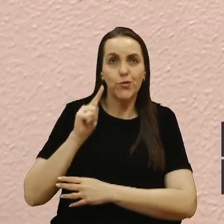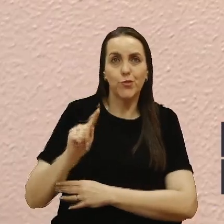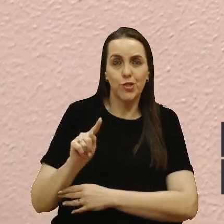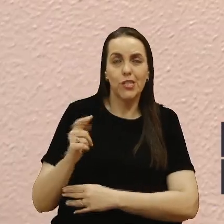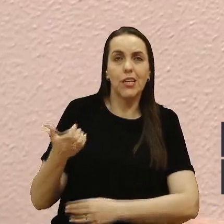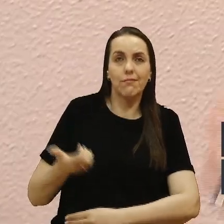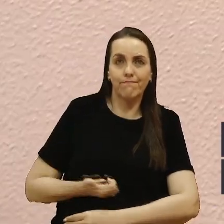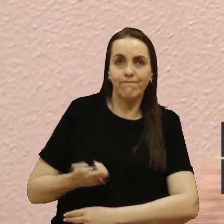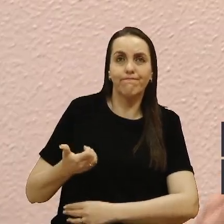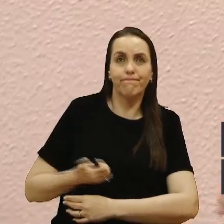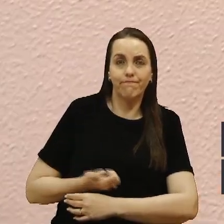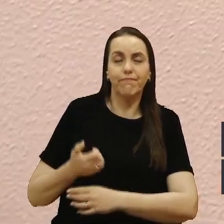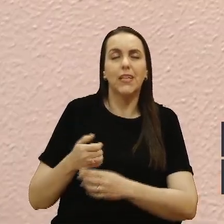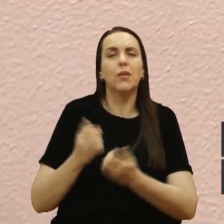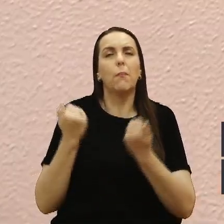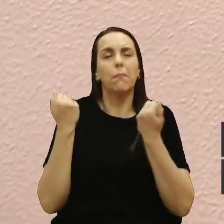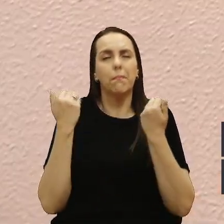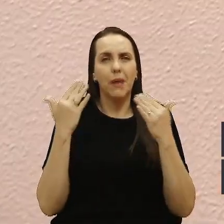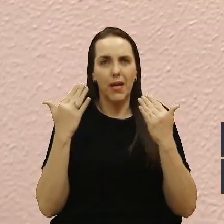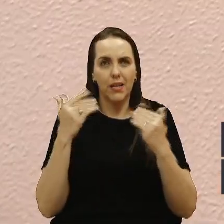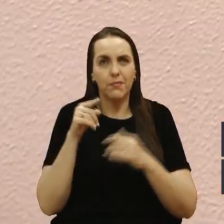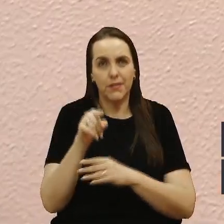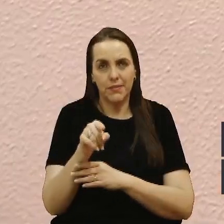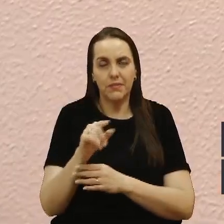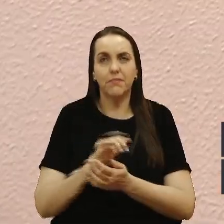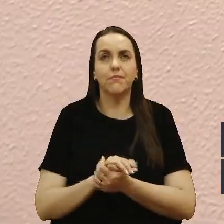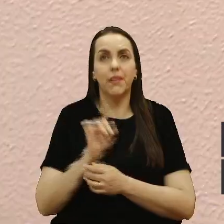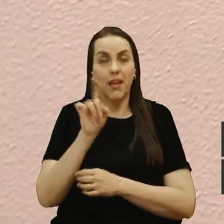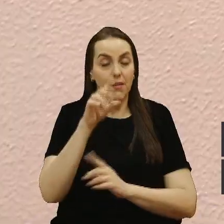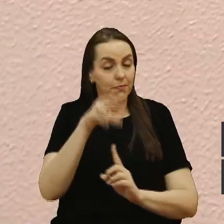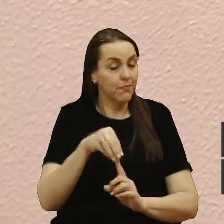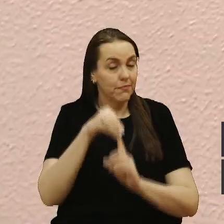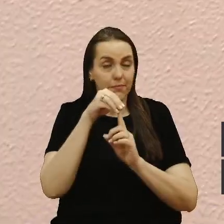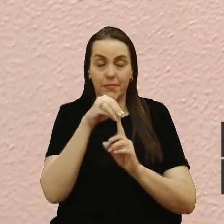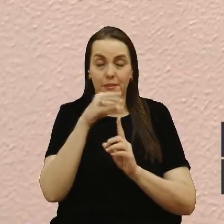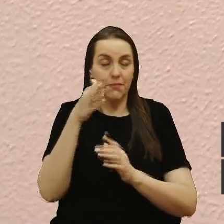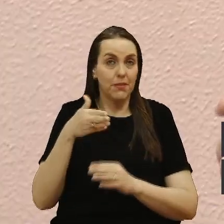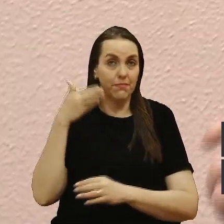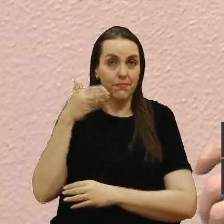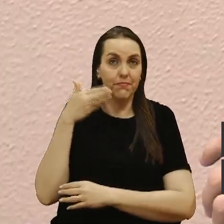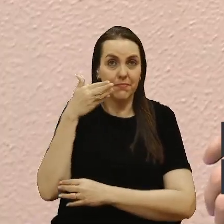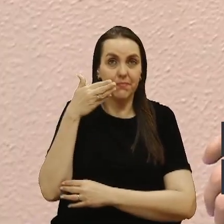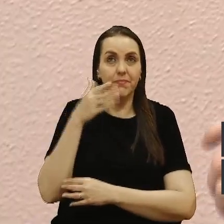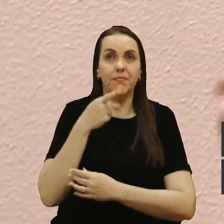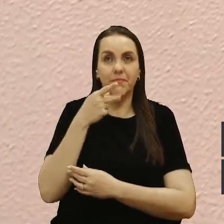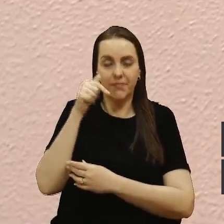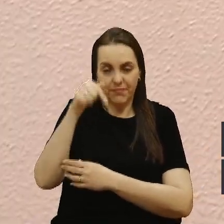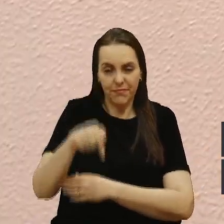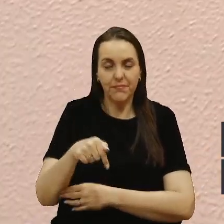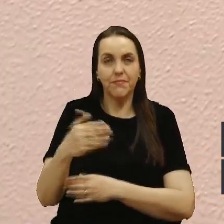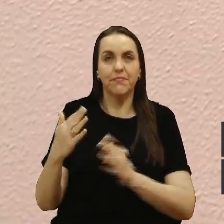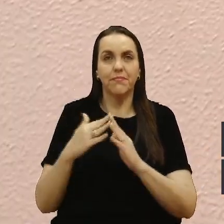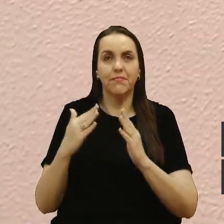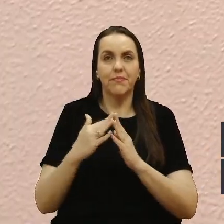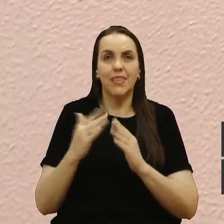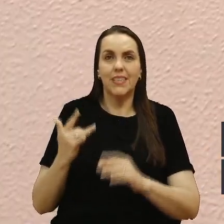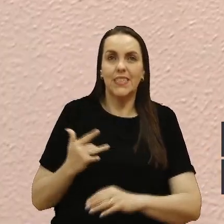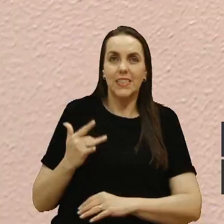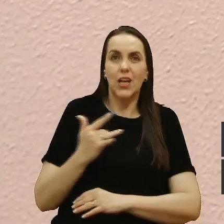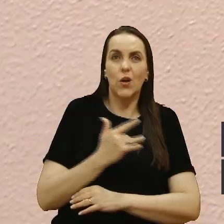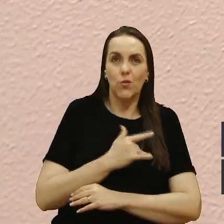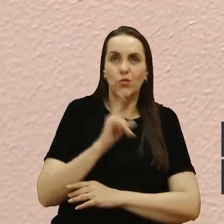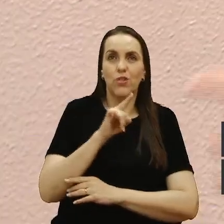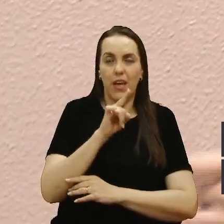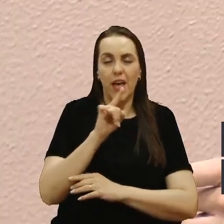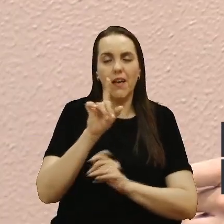insulina. Então, parabéns, olha, é uma das principais falas que eu já vi a senhora fazer aqui nessa casa, porque quando fala em saúde, é algo que toca em